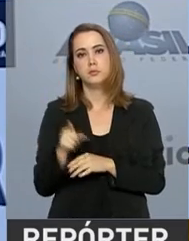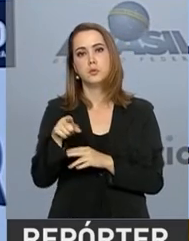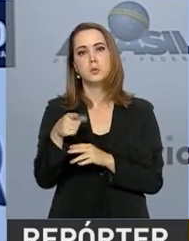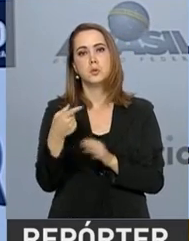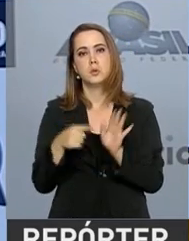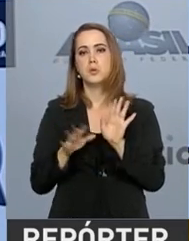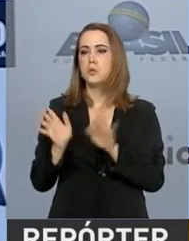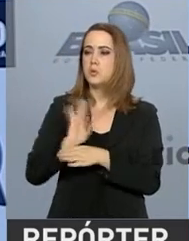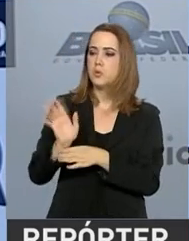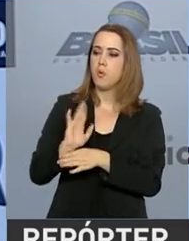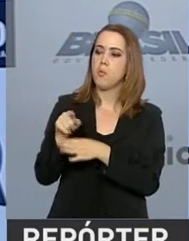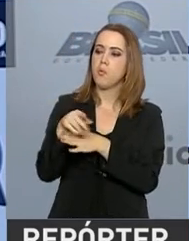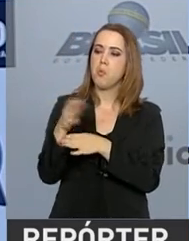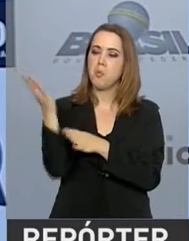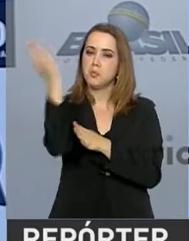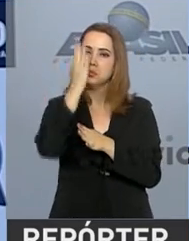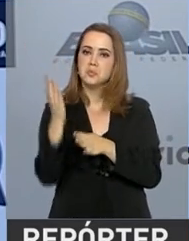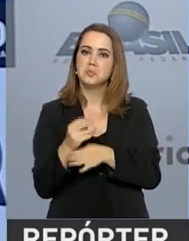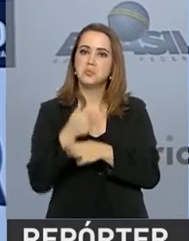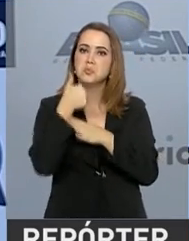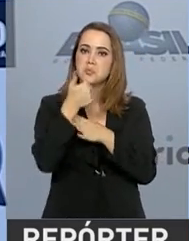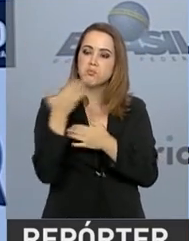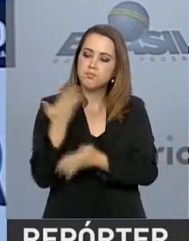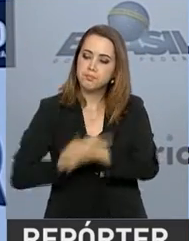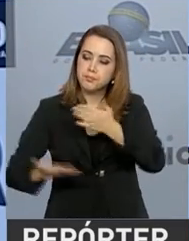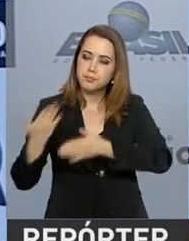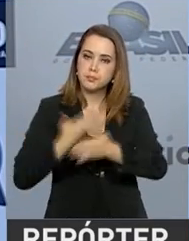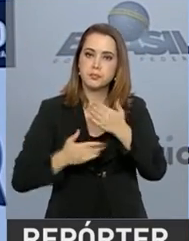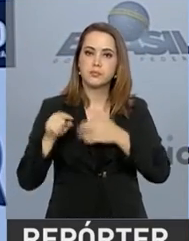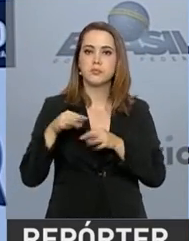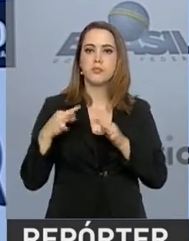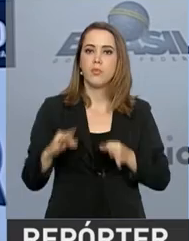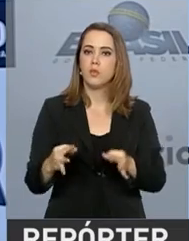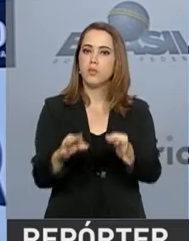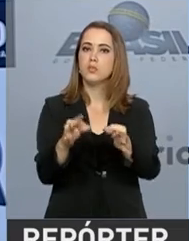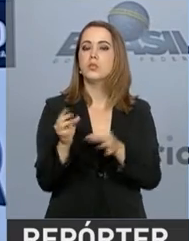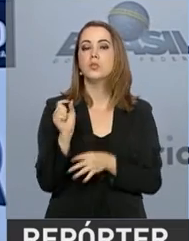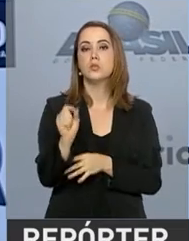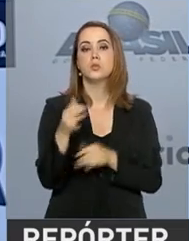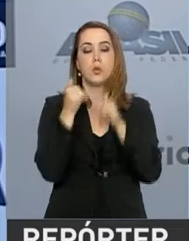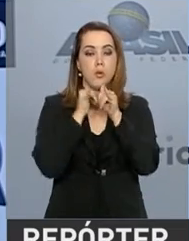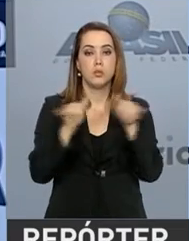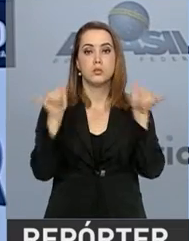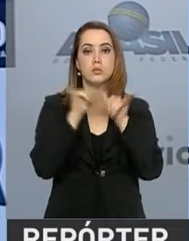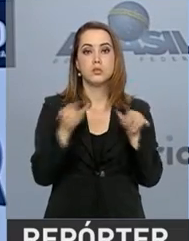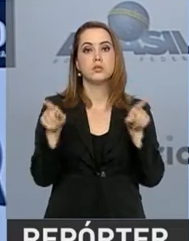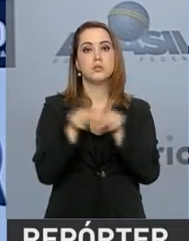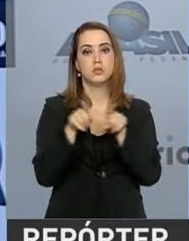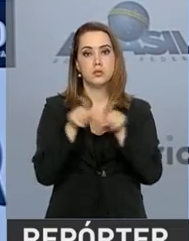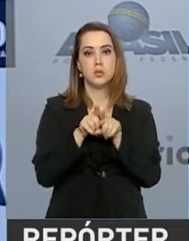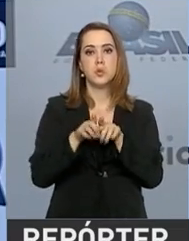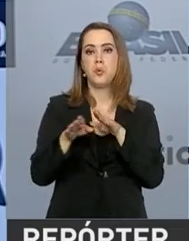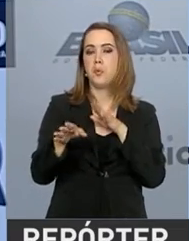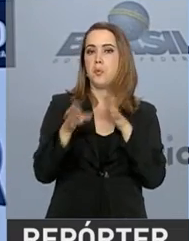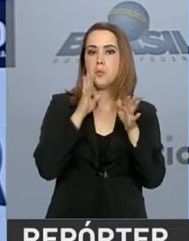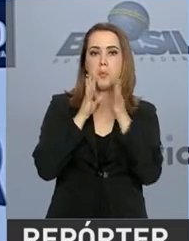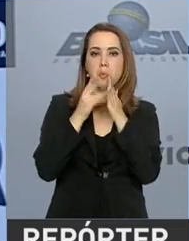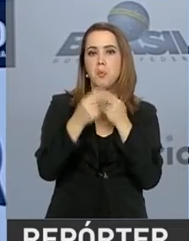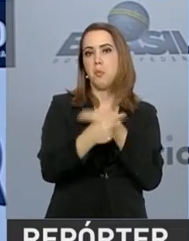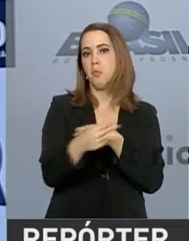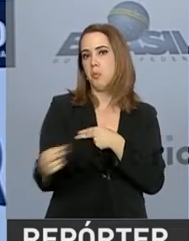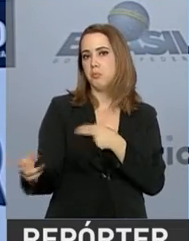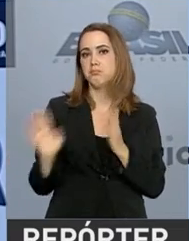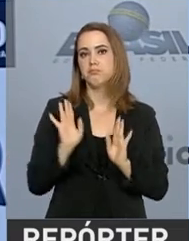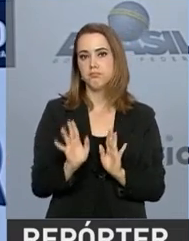competitivo, criativo, sustentável e tecnológico. A campanha será divulgada principalmente nas redes sociais. O ministro das